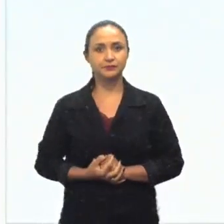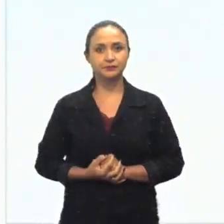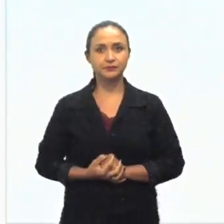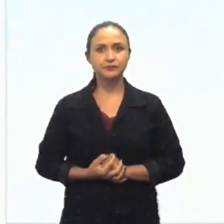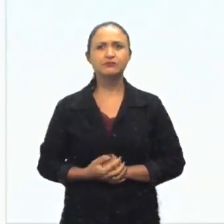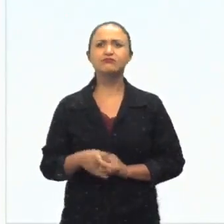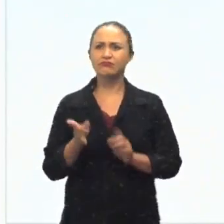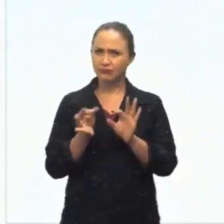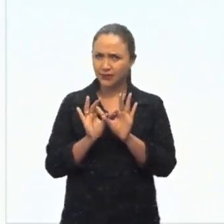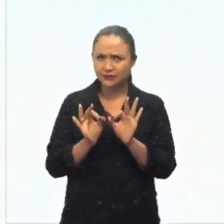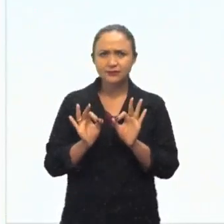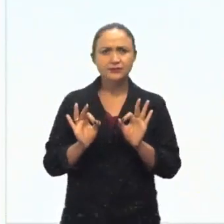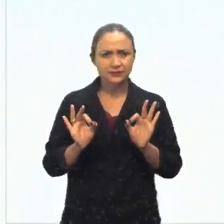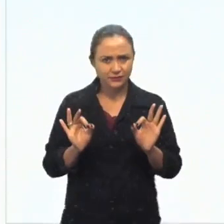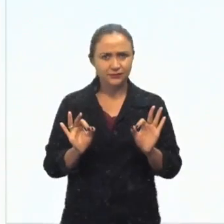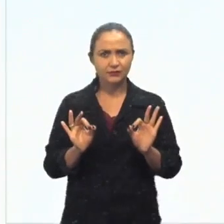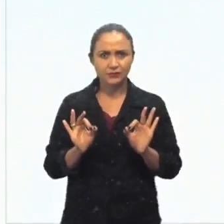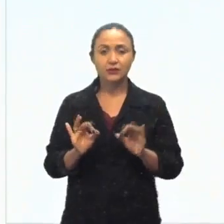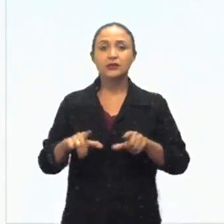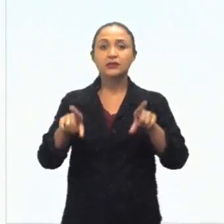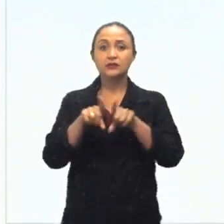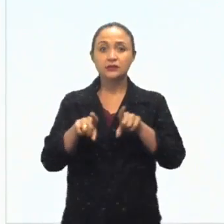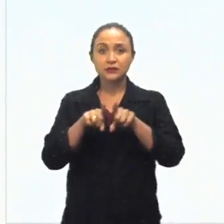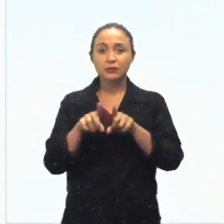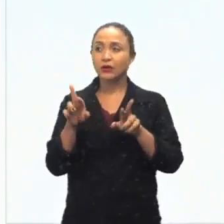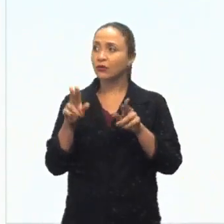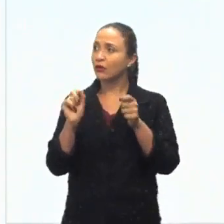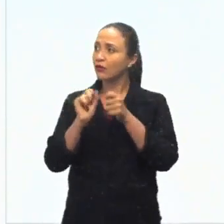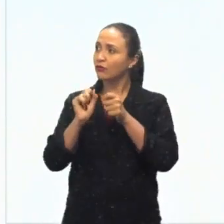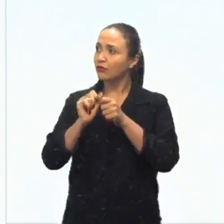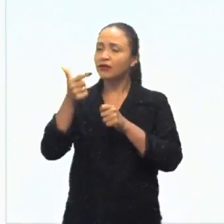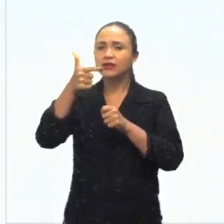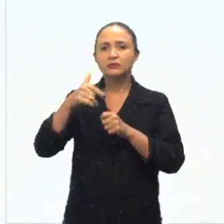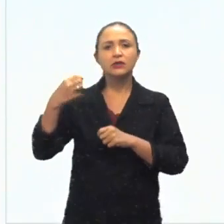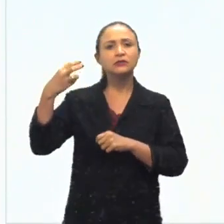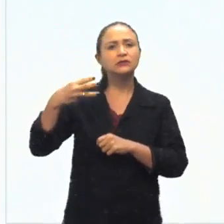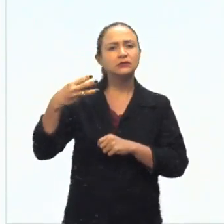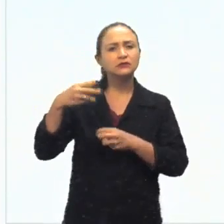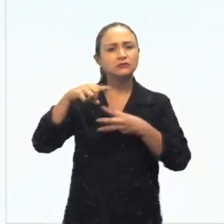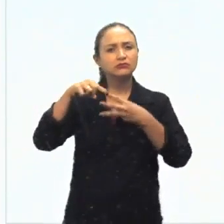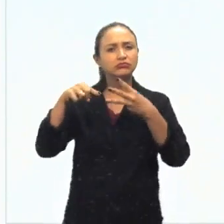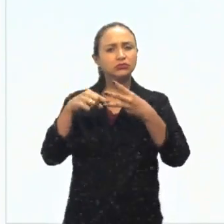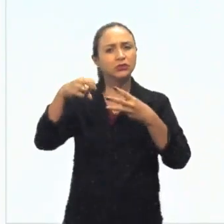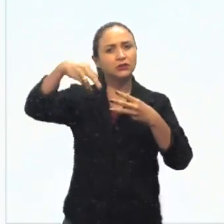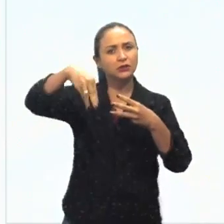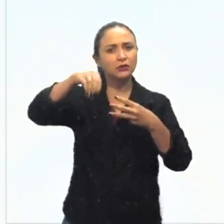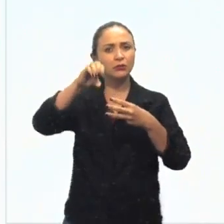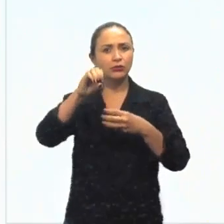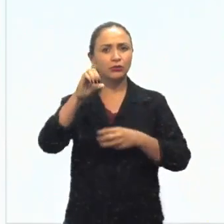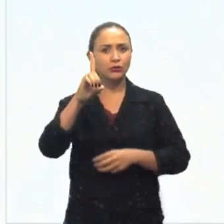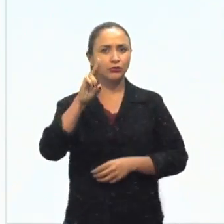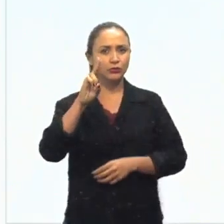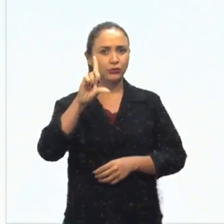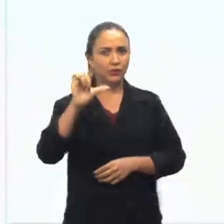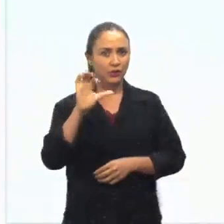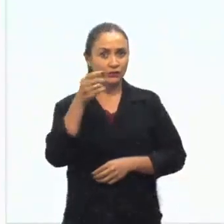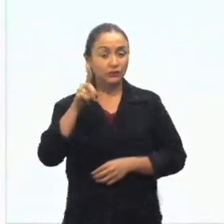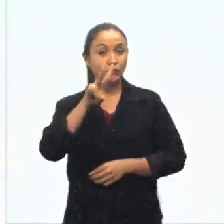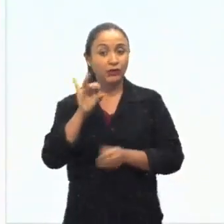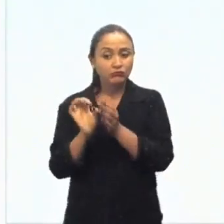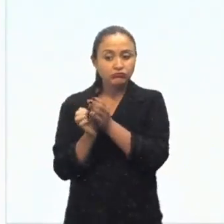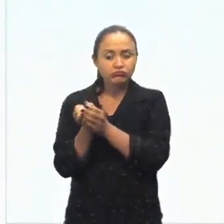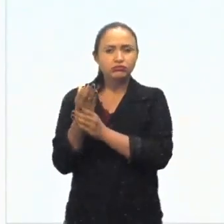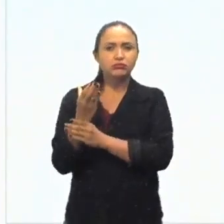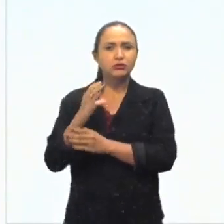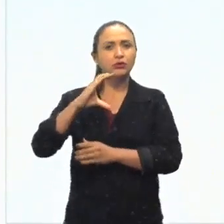É simples assim. E do mesmo jeito que a gente fez com as outras 3 modulações, a gente vai criar o código para